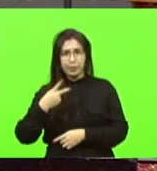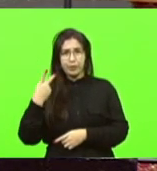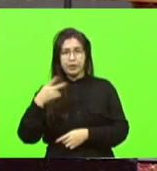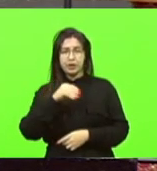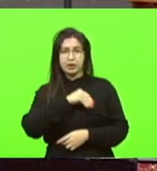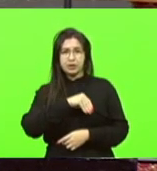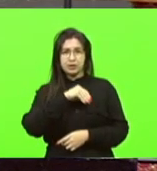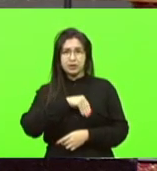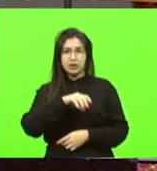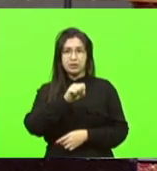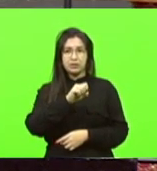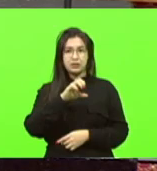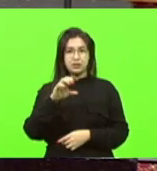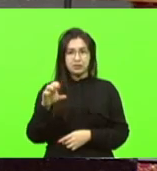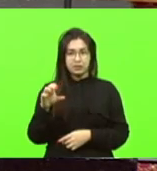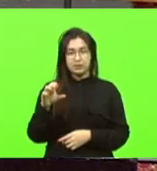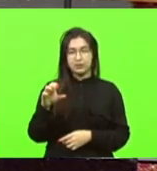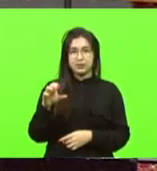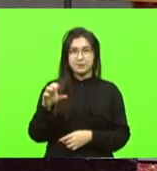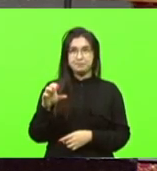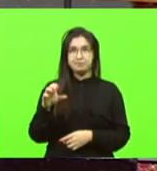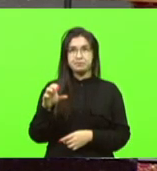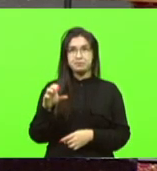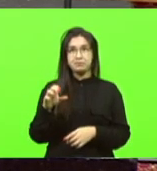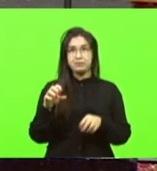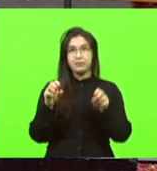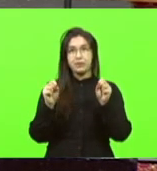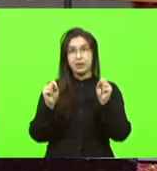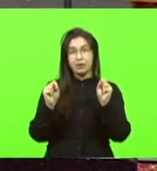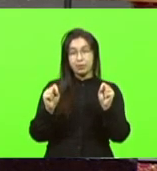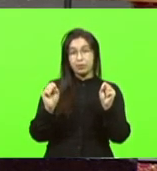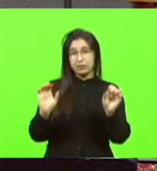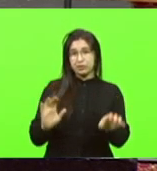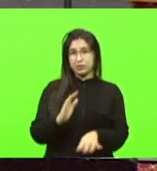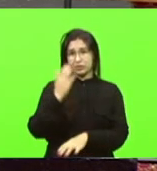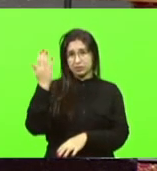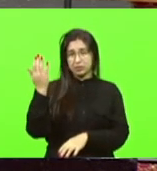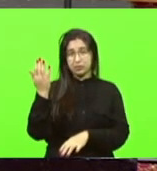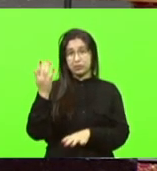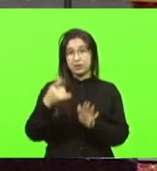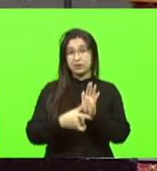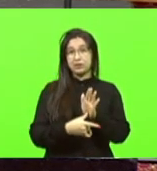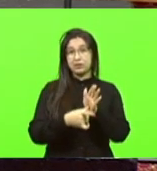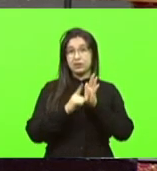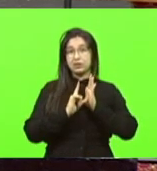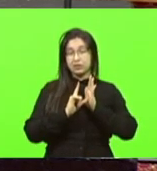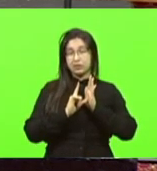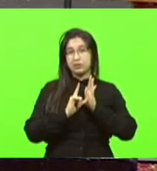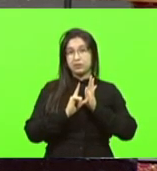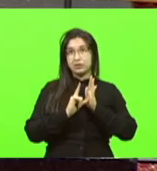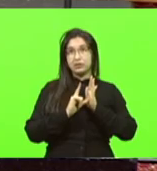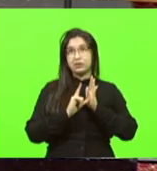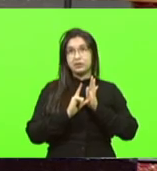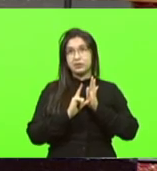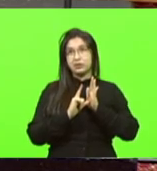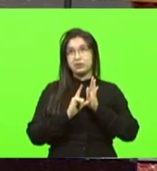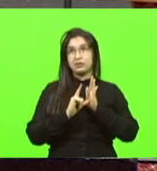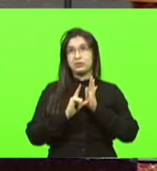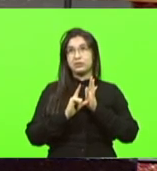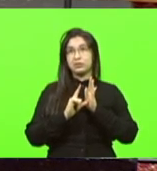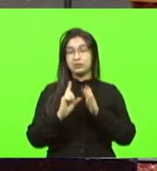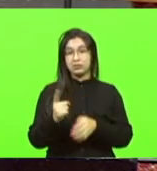Santa Catarina e talvez se ela acontecesse antes e é